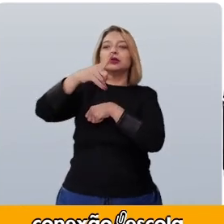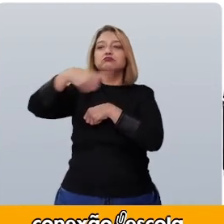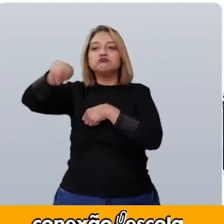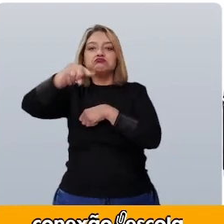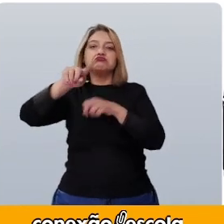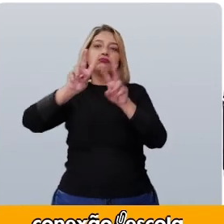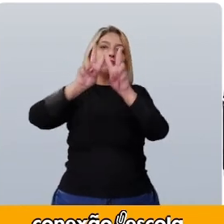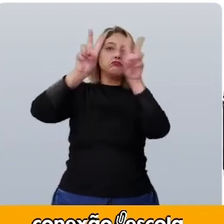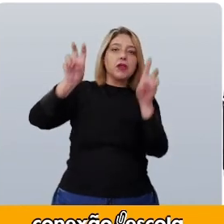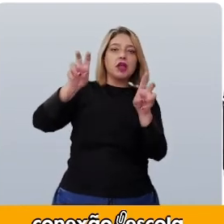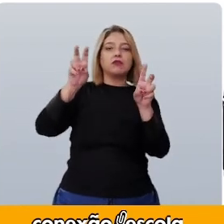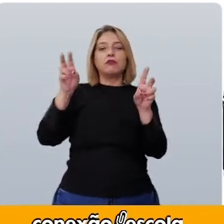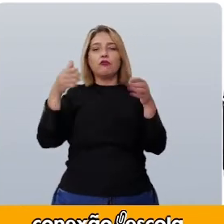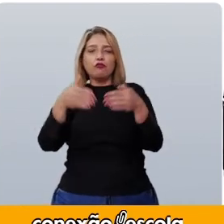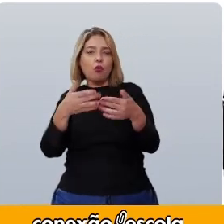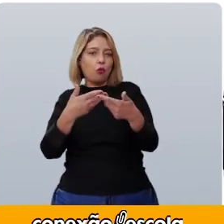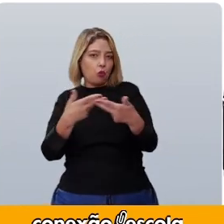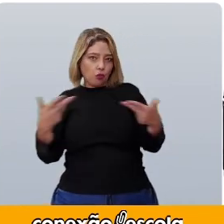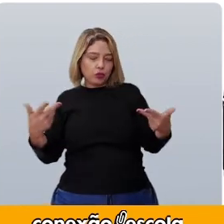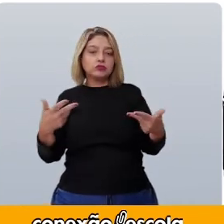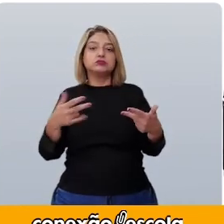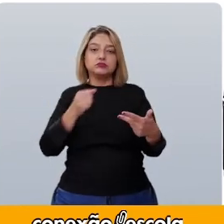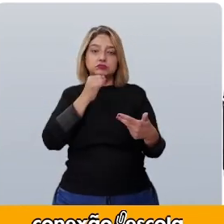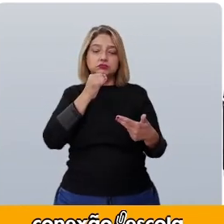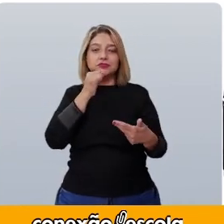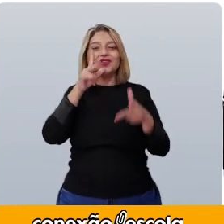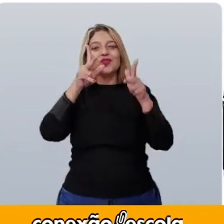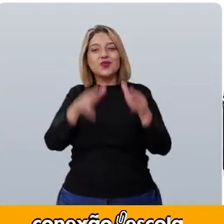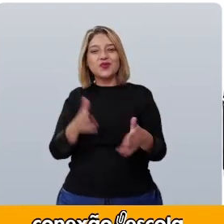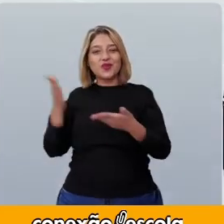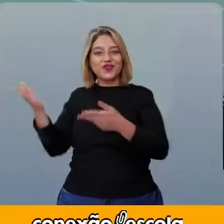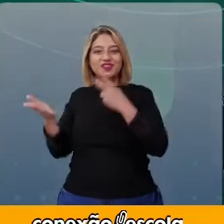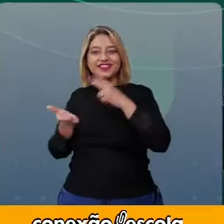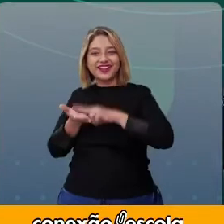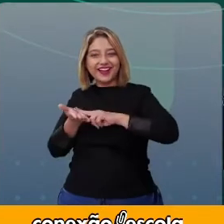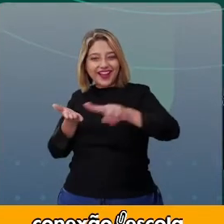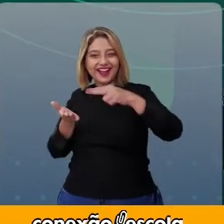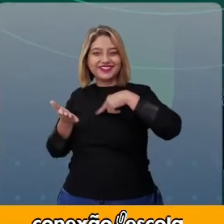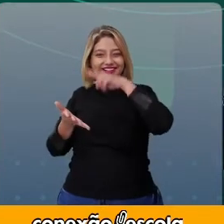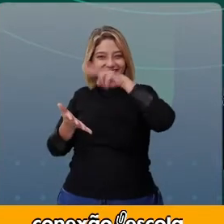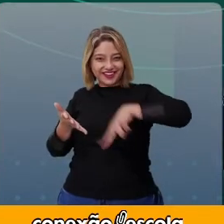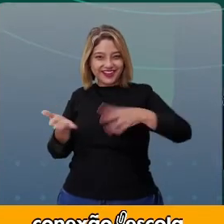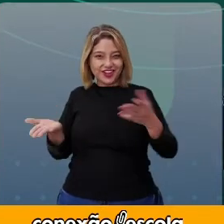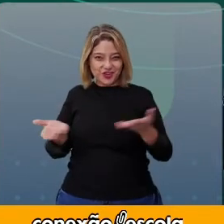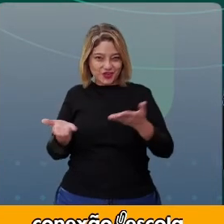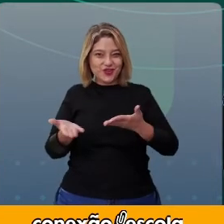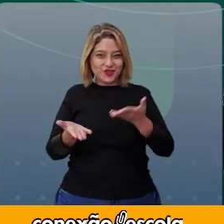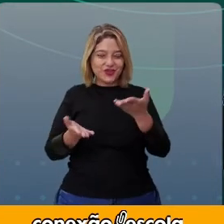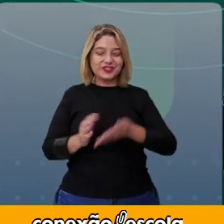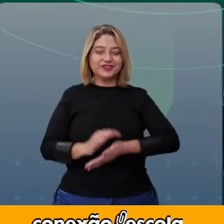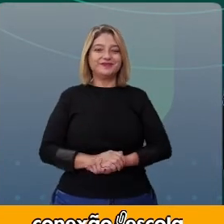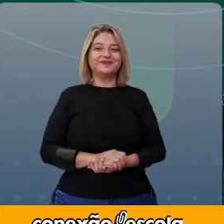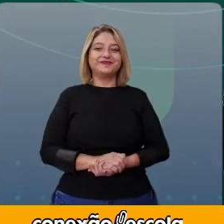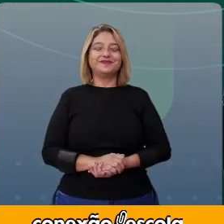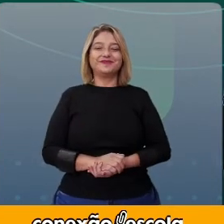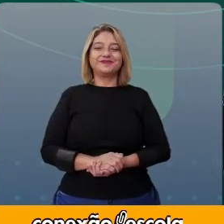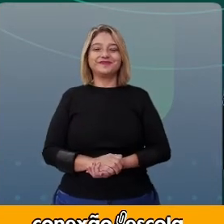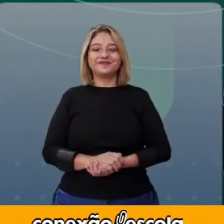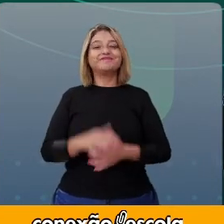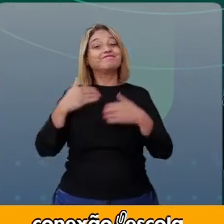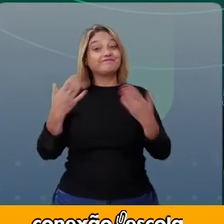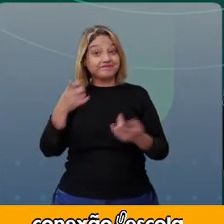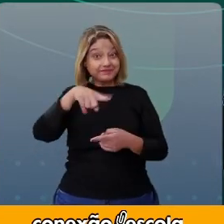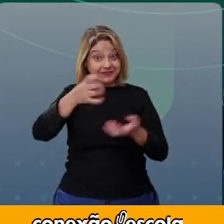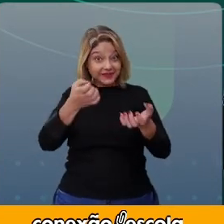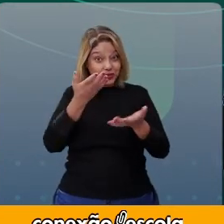tópico específico, como é o caso dessa carta ao leitor que acabamos de ler. Bem, quer estudar um